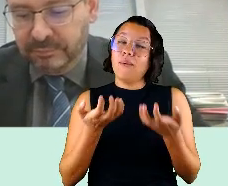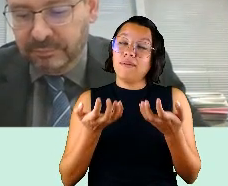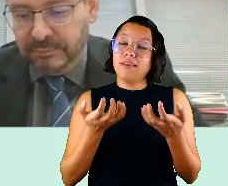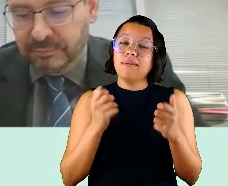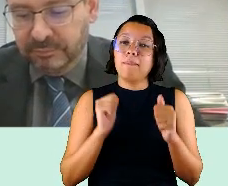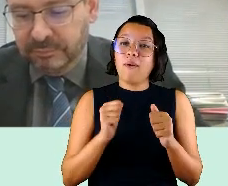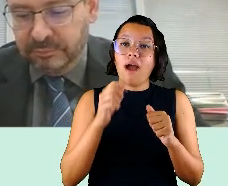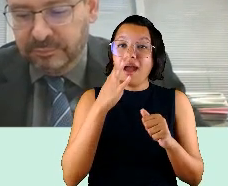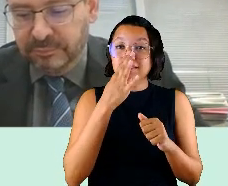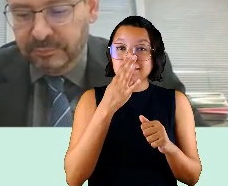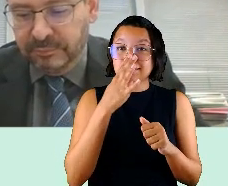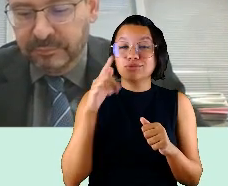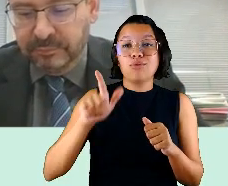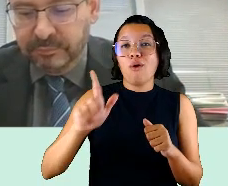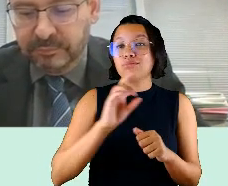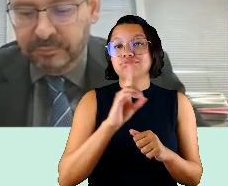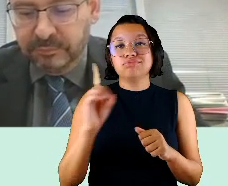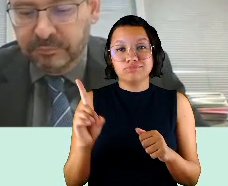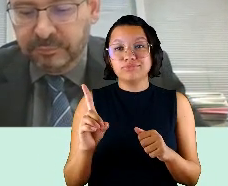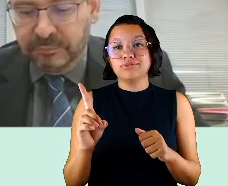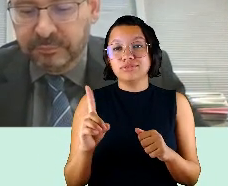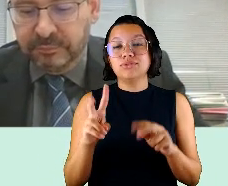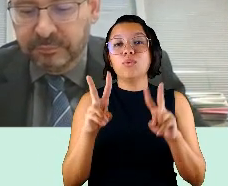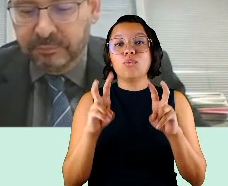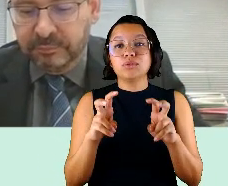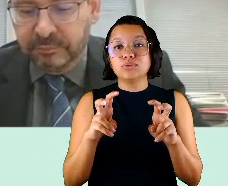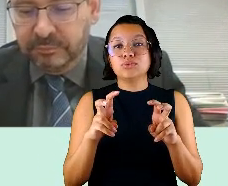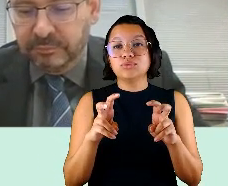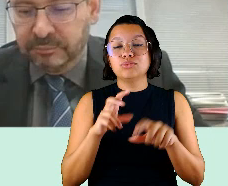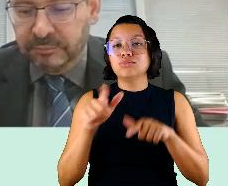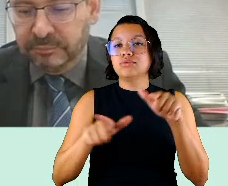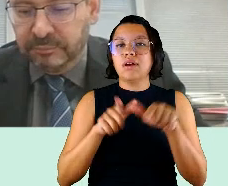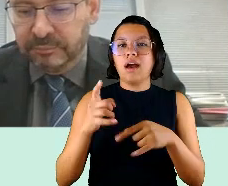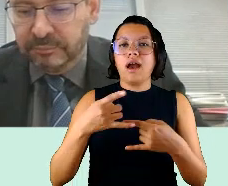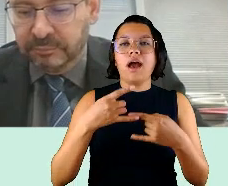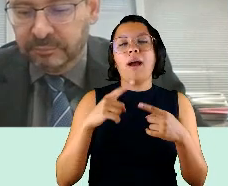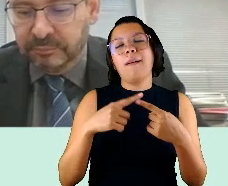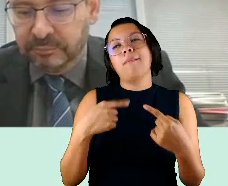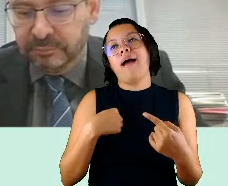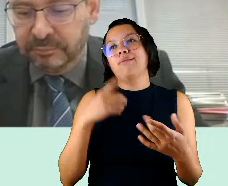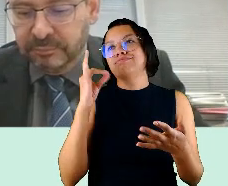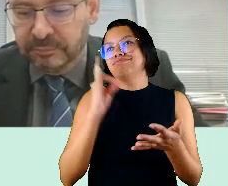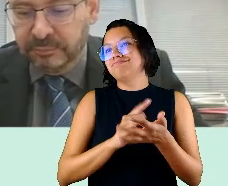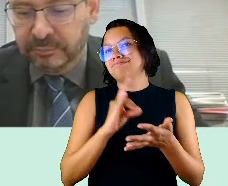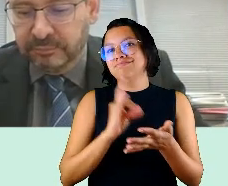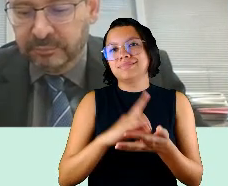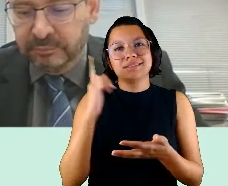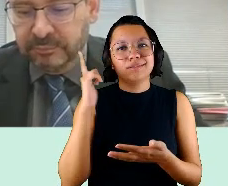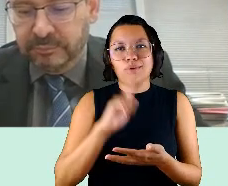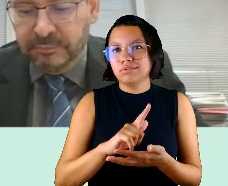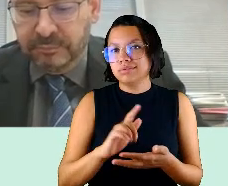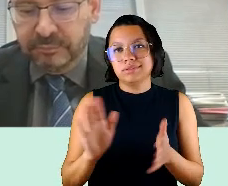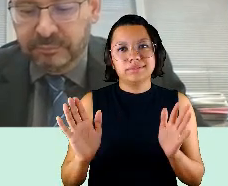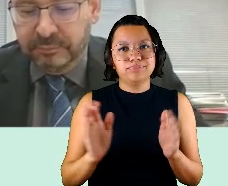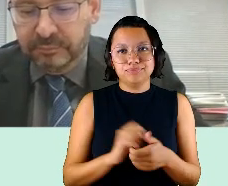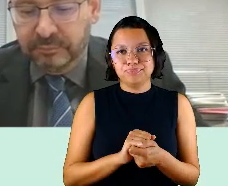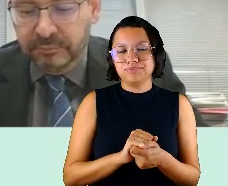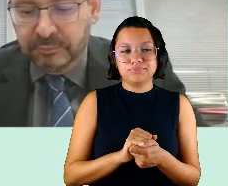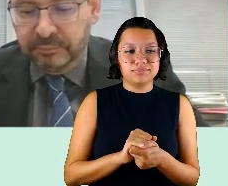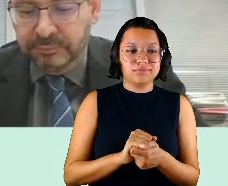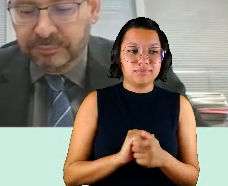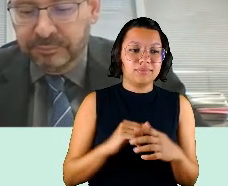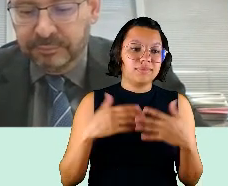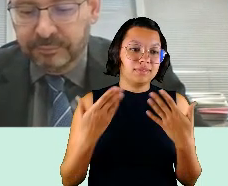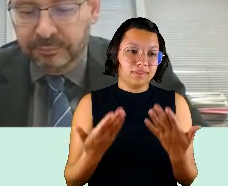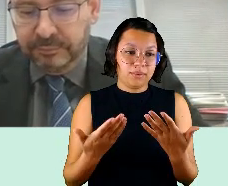outros dias, né, em que se tratou da questão do teletrabalho, mas eu realmente não consegui mesmo.